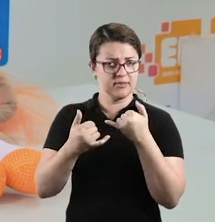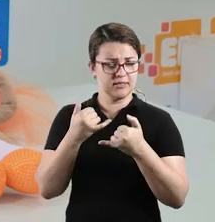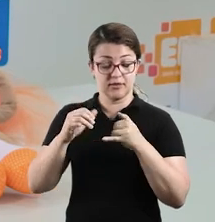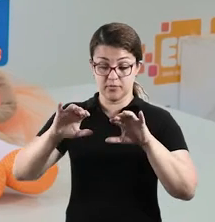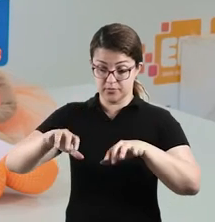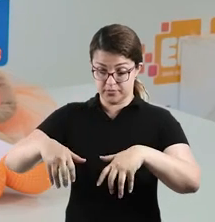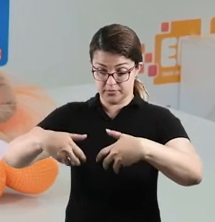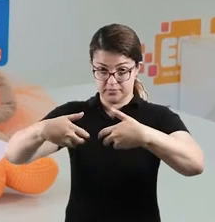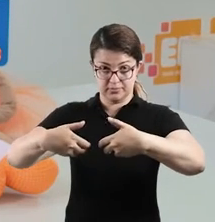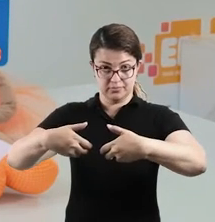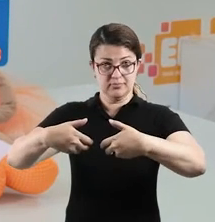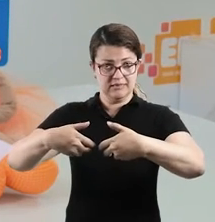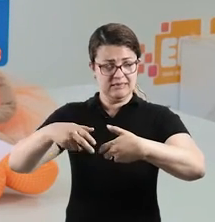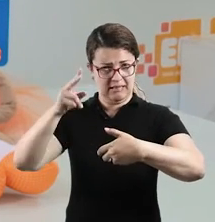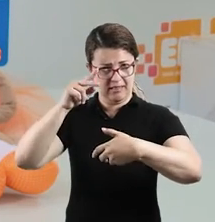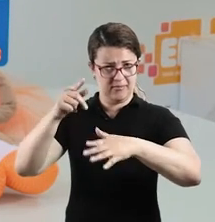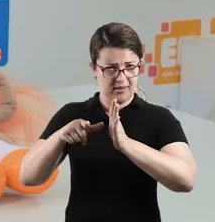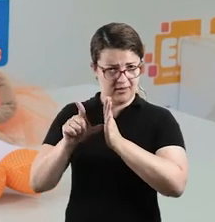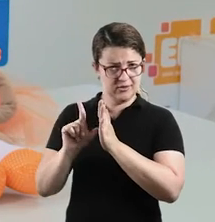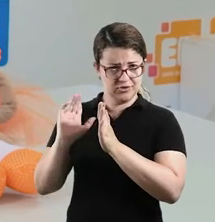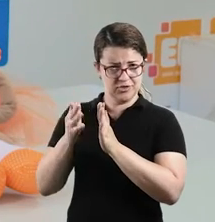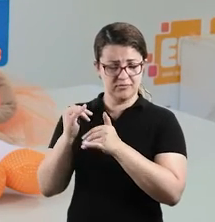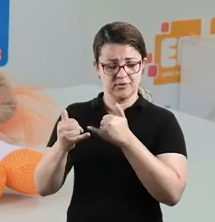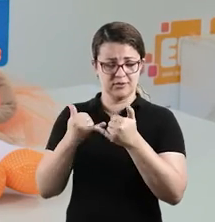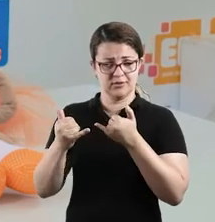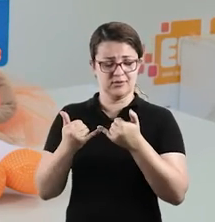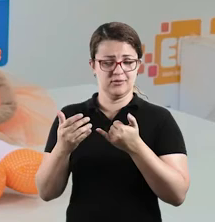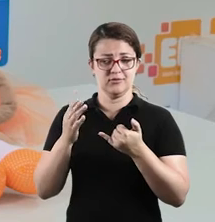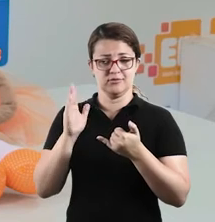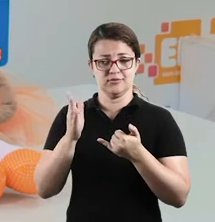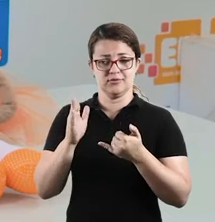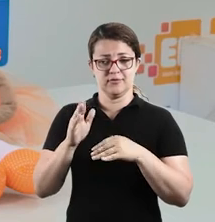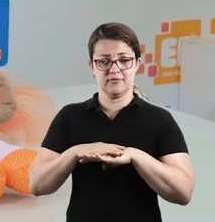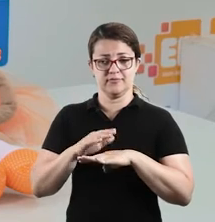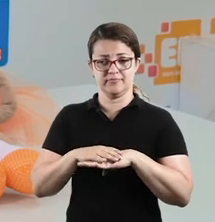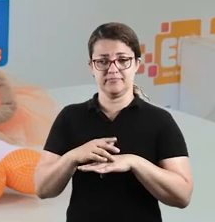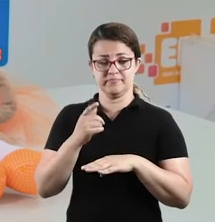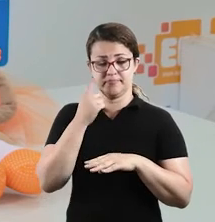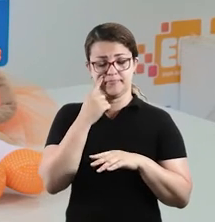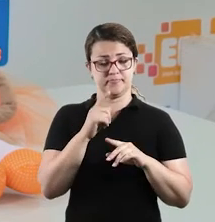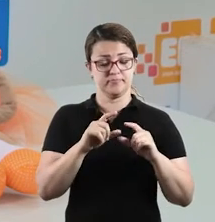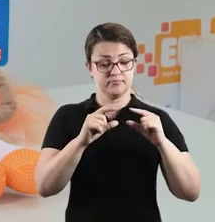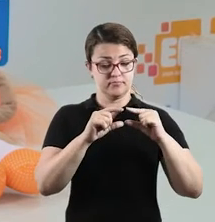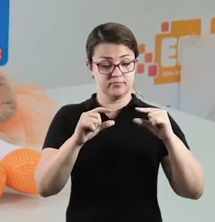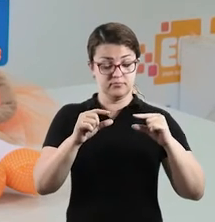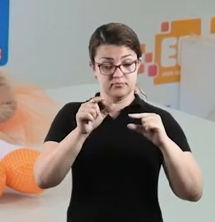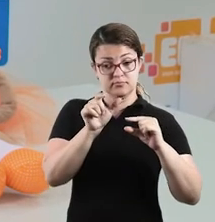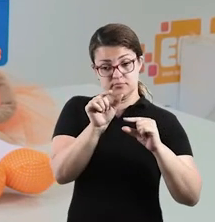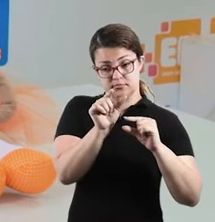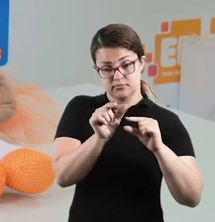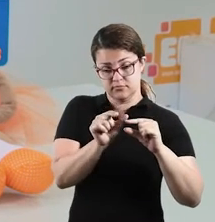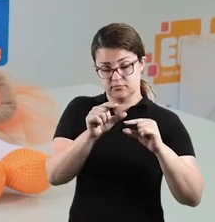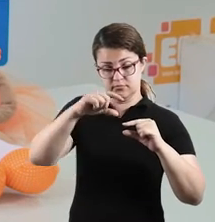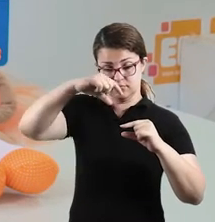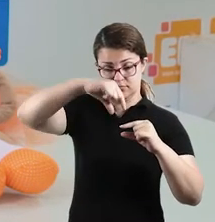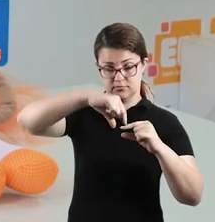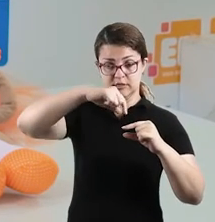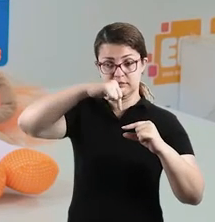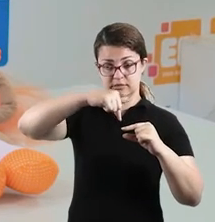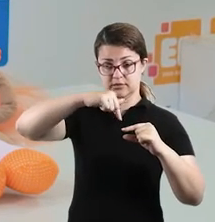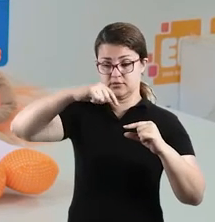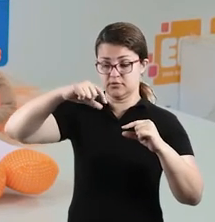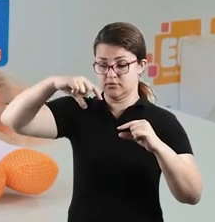dominó. Nós até já fizemos uma lição sobre ele. Aqui tem vários números no quadradinho em cima.